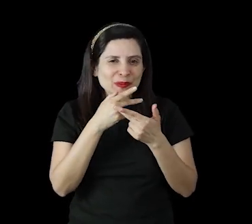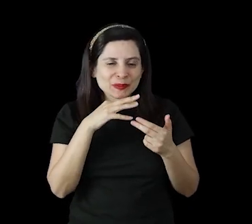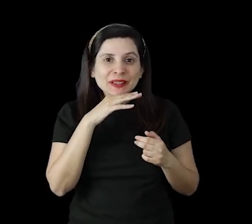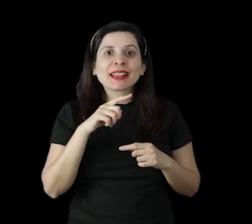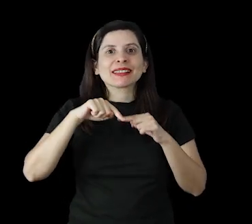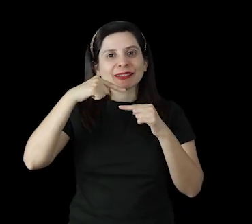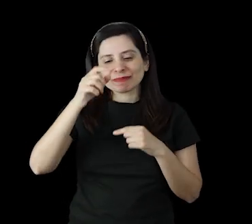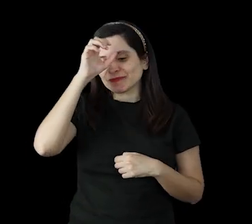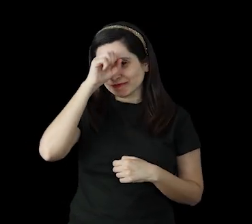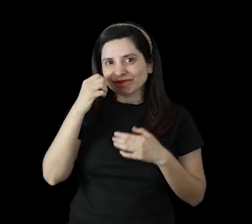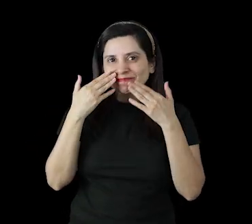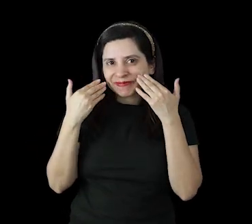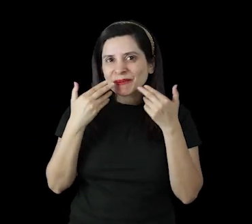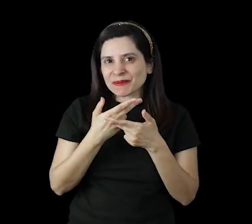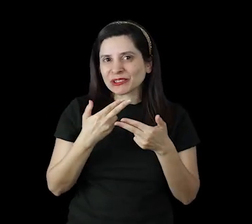alguma coisa, né?